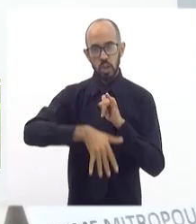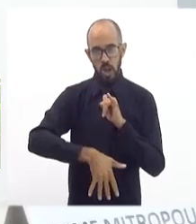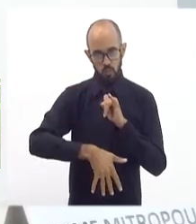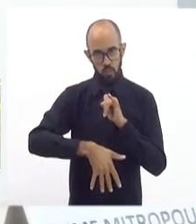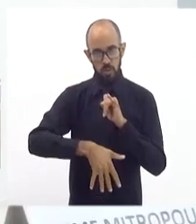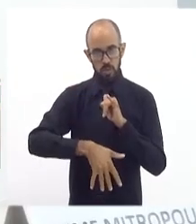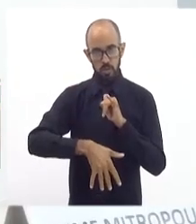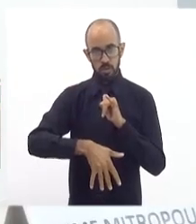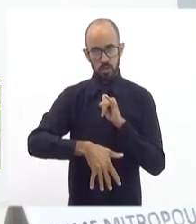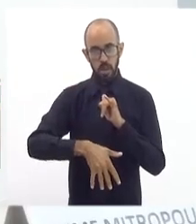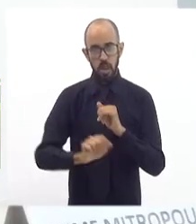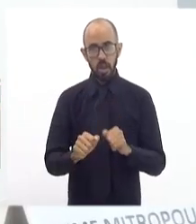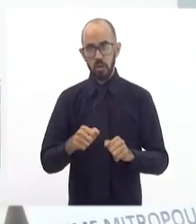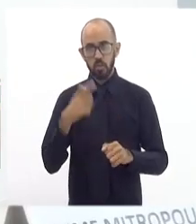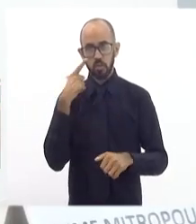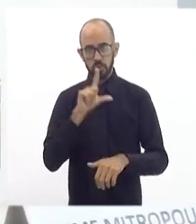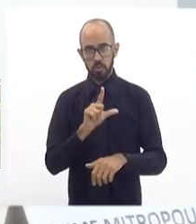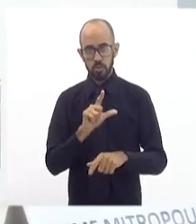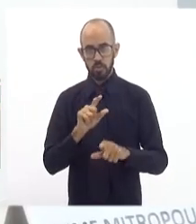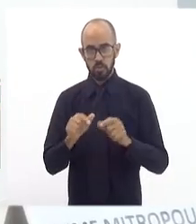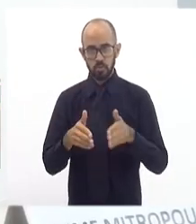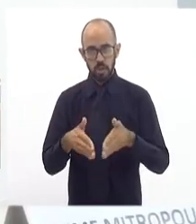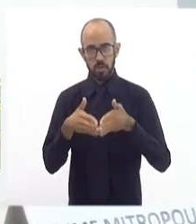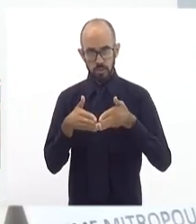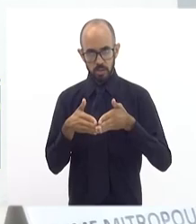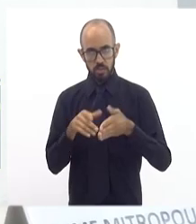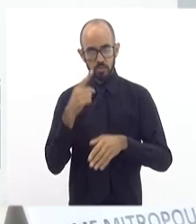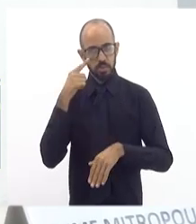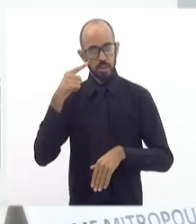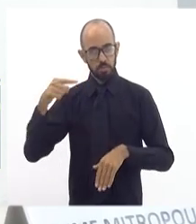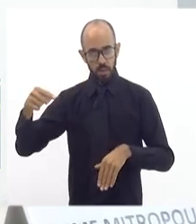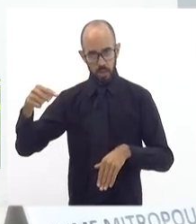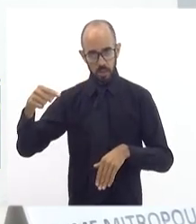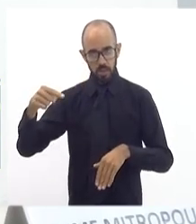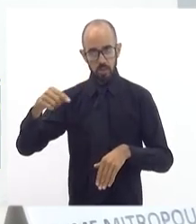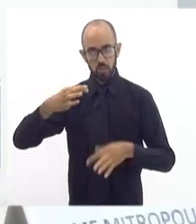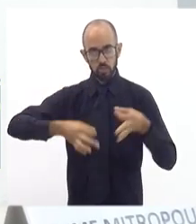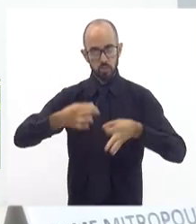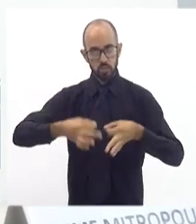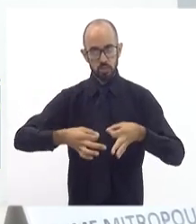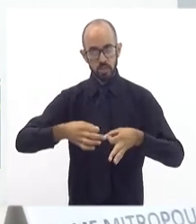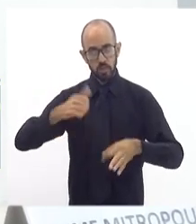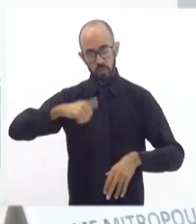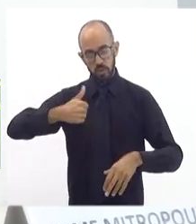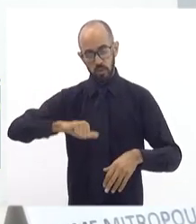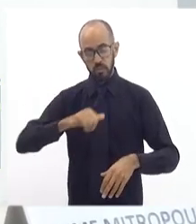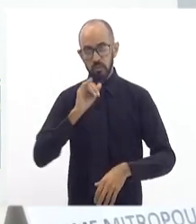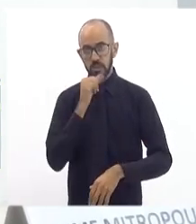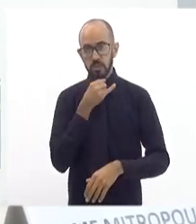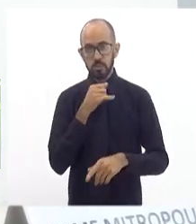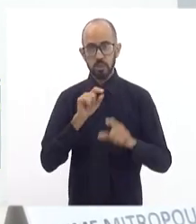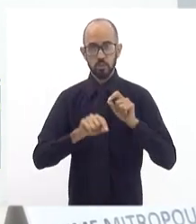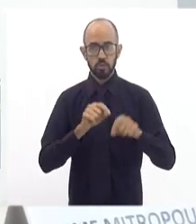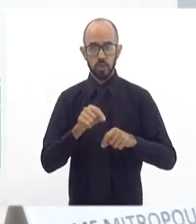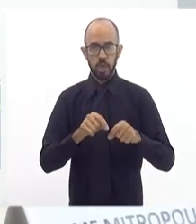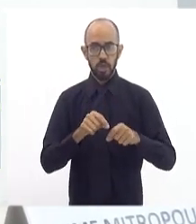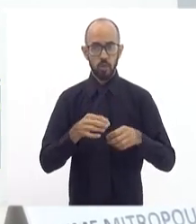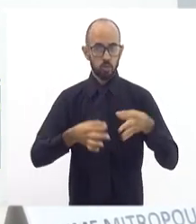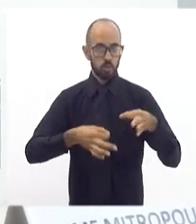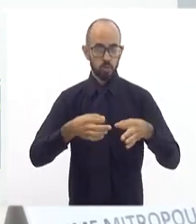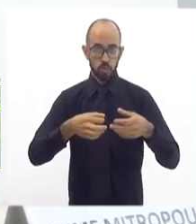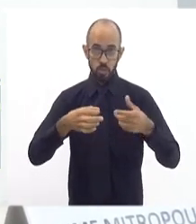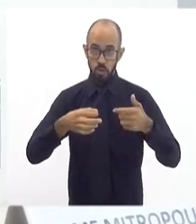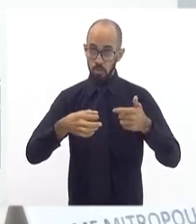conseguiu uma liminar e em uma semana juiz analisou a tal Infelizmente o tribunal tá sou a